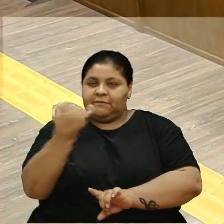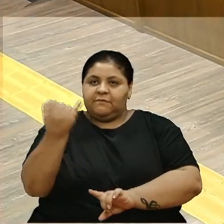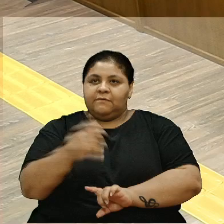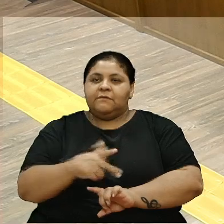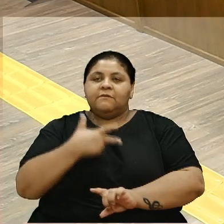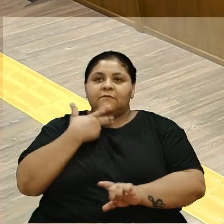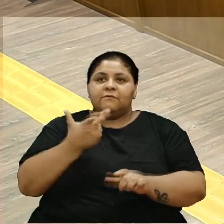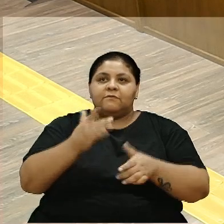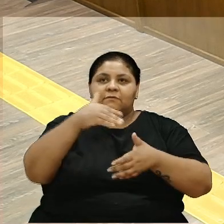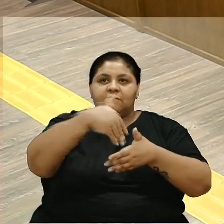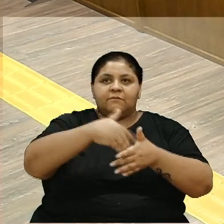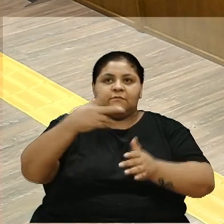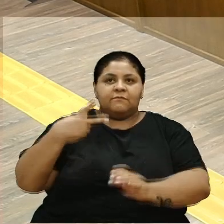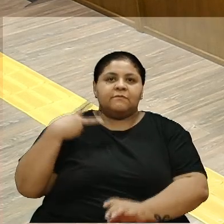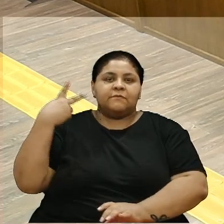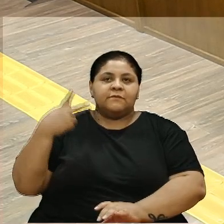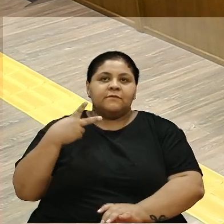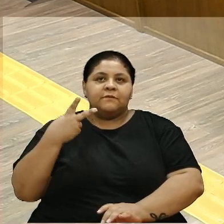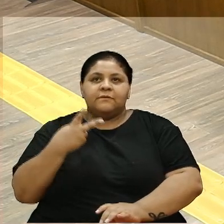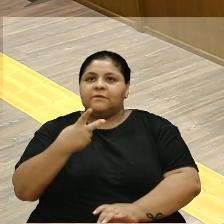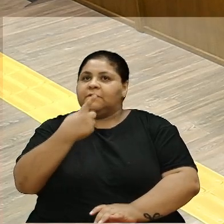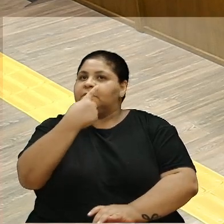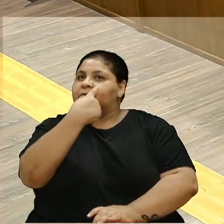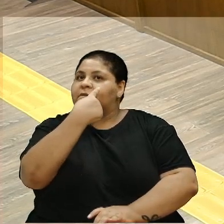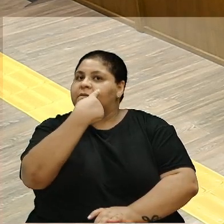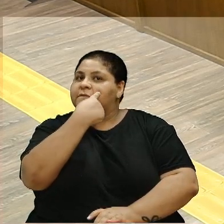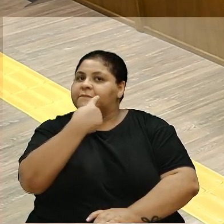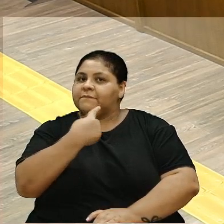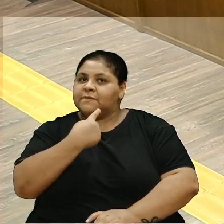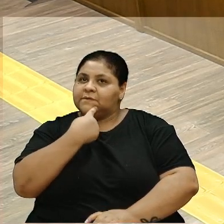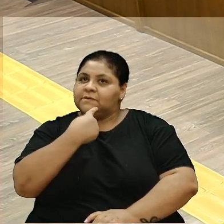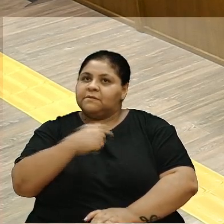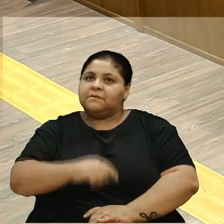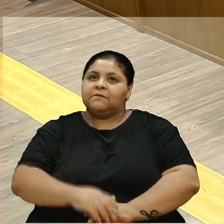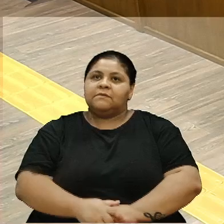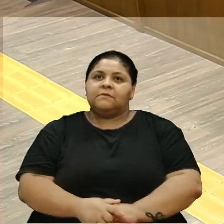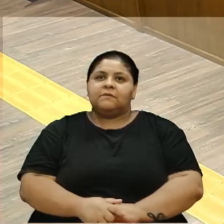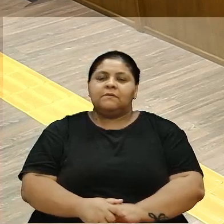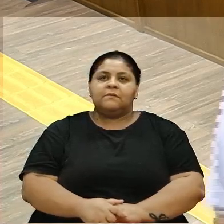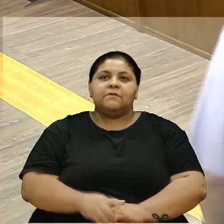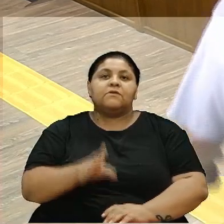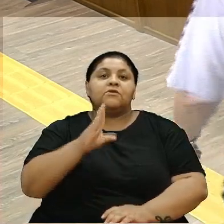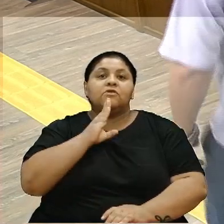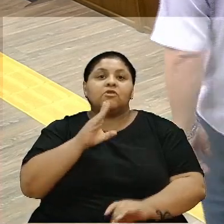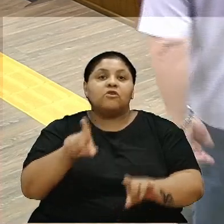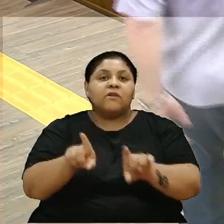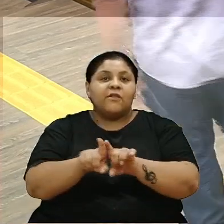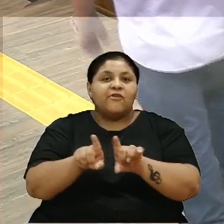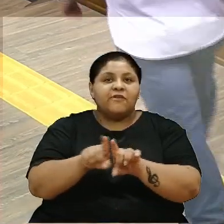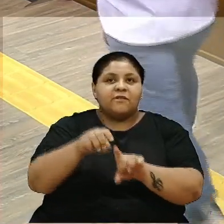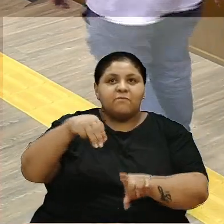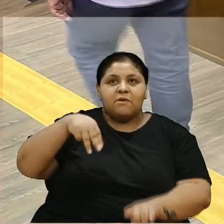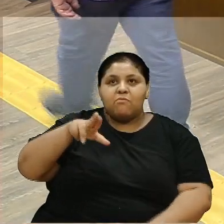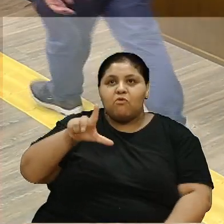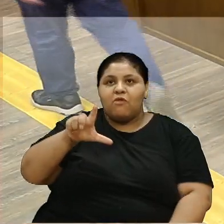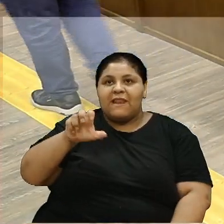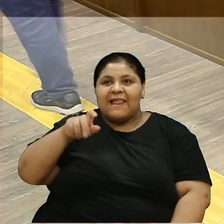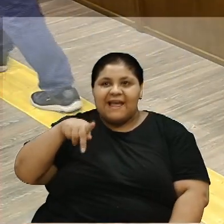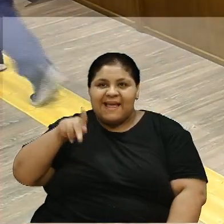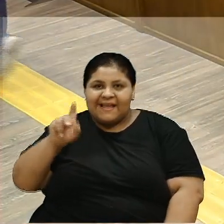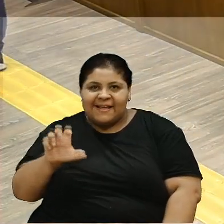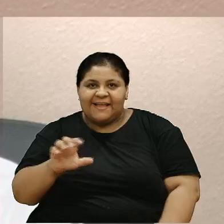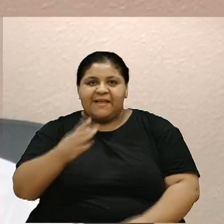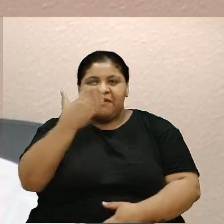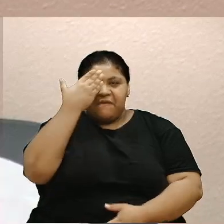Para declaração de voto, vereador Wagner Petrini, conhecido como Moleque. Obrigado,